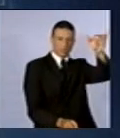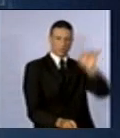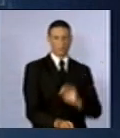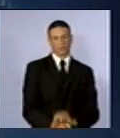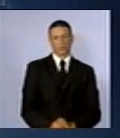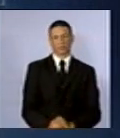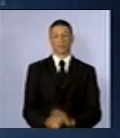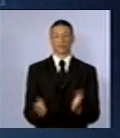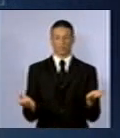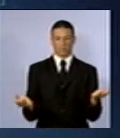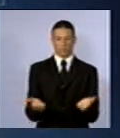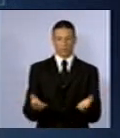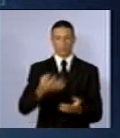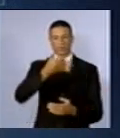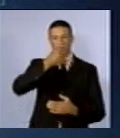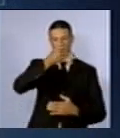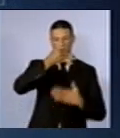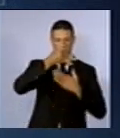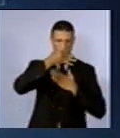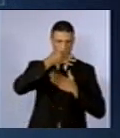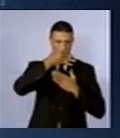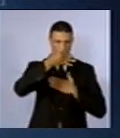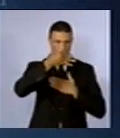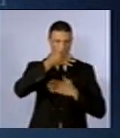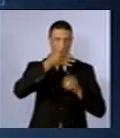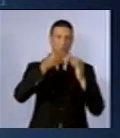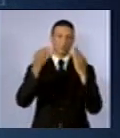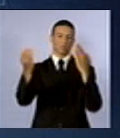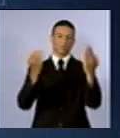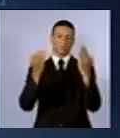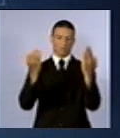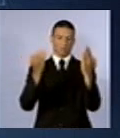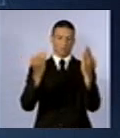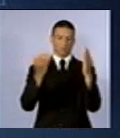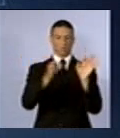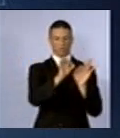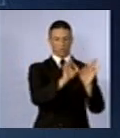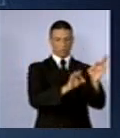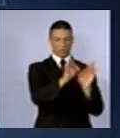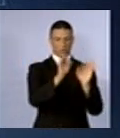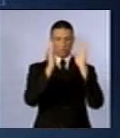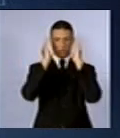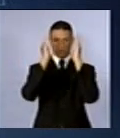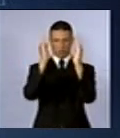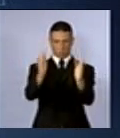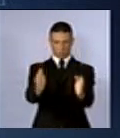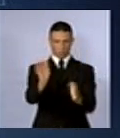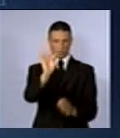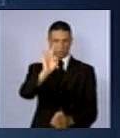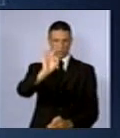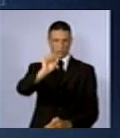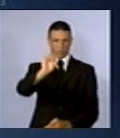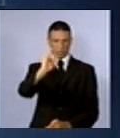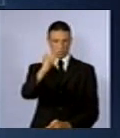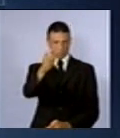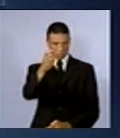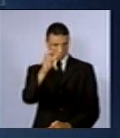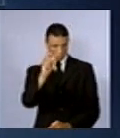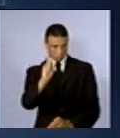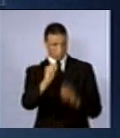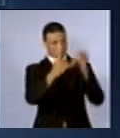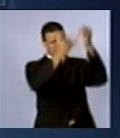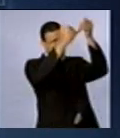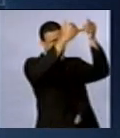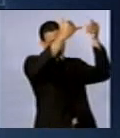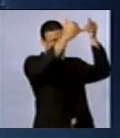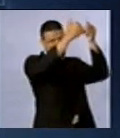Inicialmente, estabeleci um comentário com relação às normas aplicáveis às faixas de linhas de transmissão. O